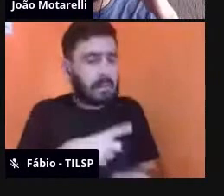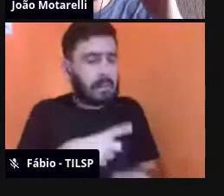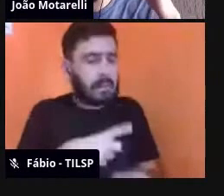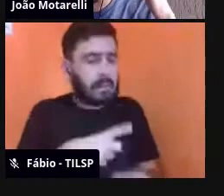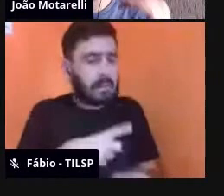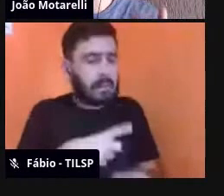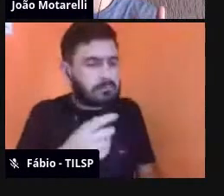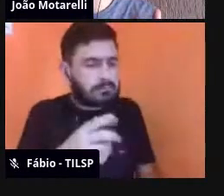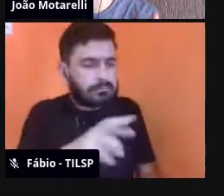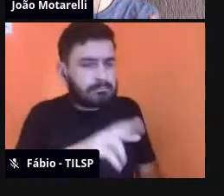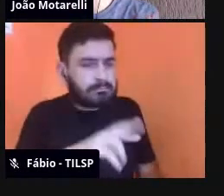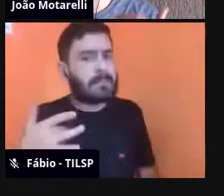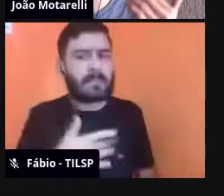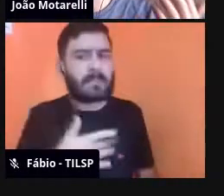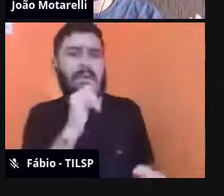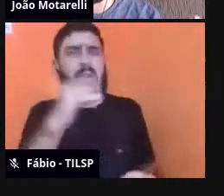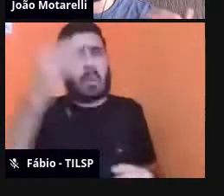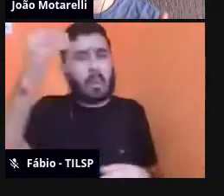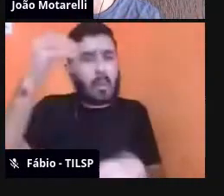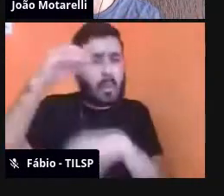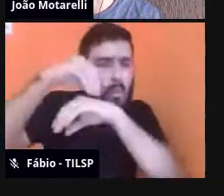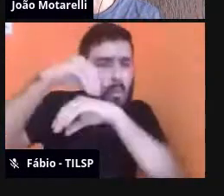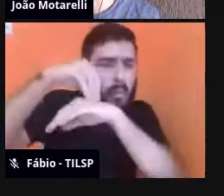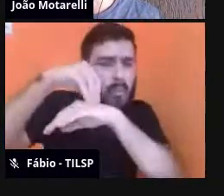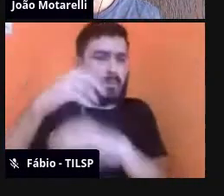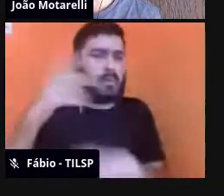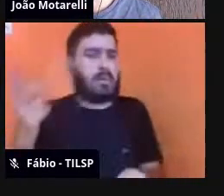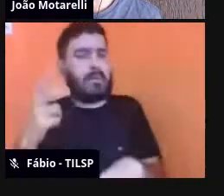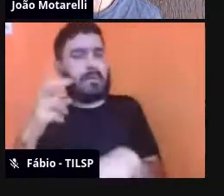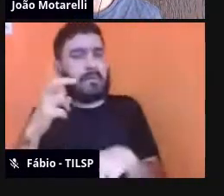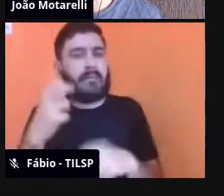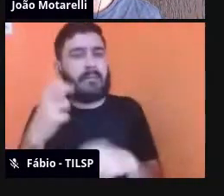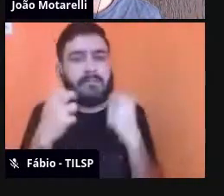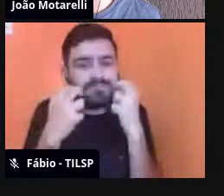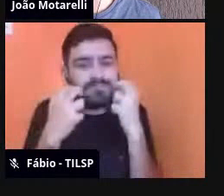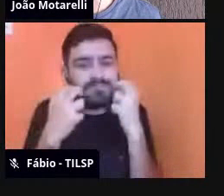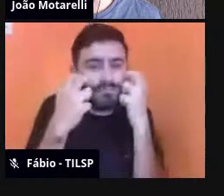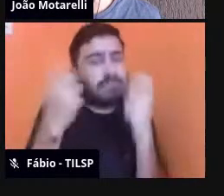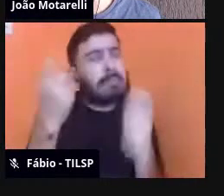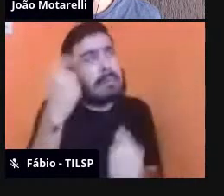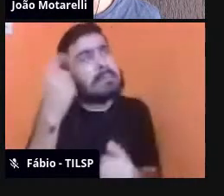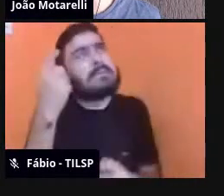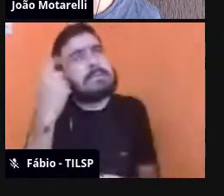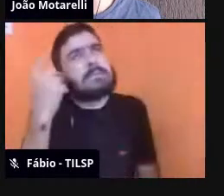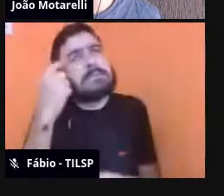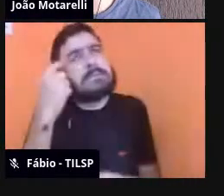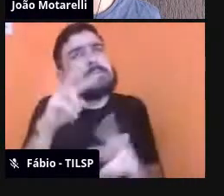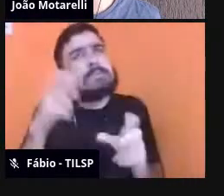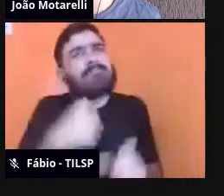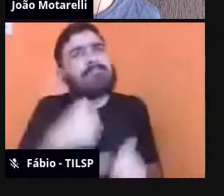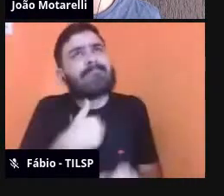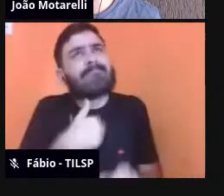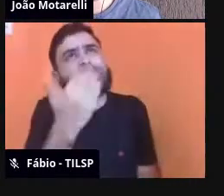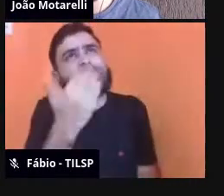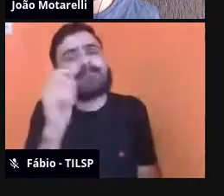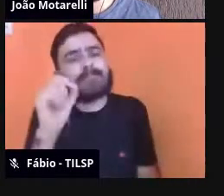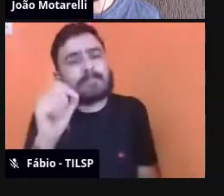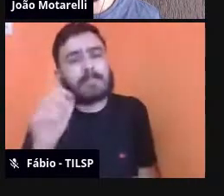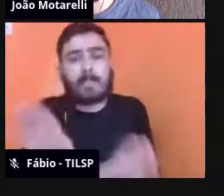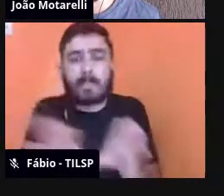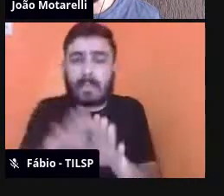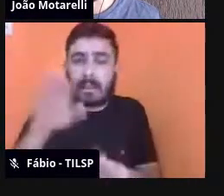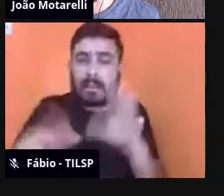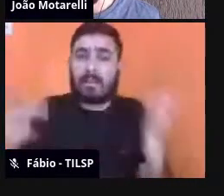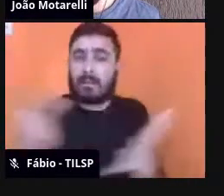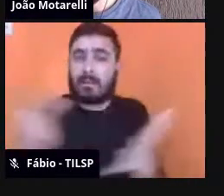pensamentos persistentes sobre o que comeu ou o que precisa comer. Perda de peso pode ocorrer como resultado de escolhas alimentares, mas não é o